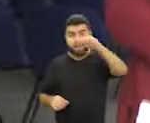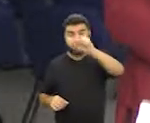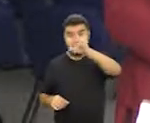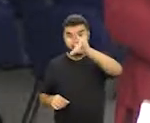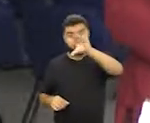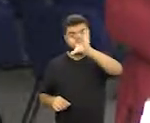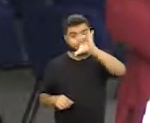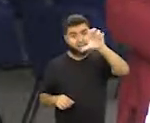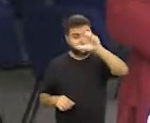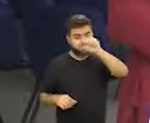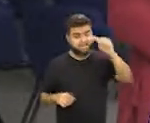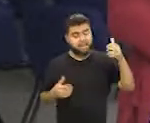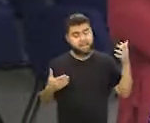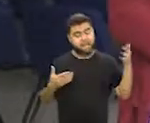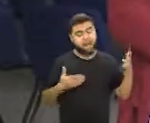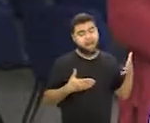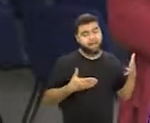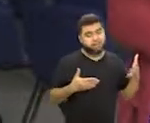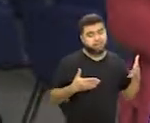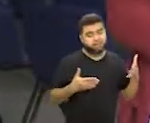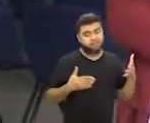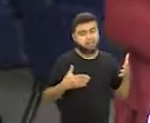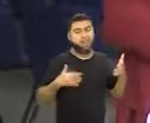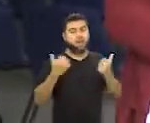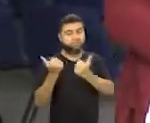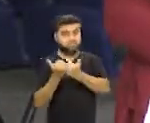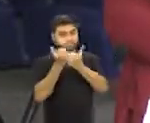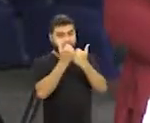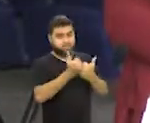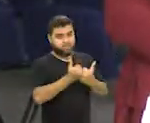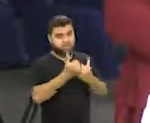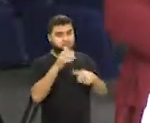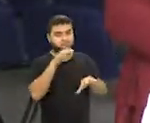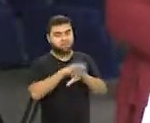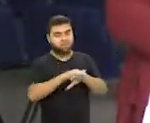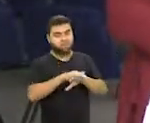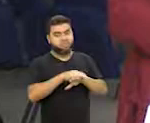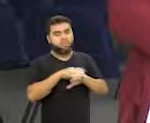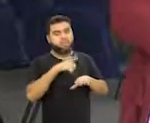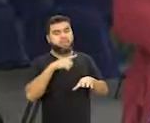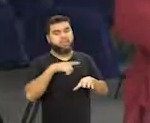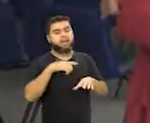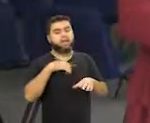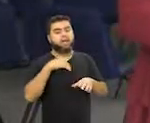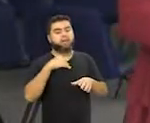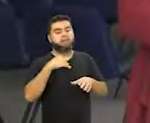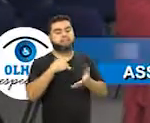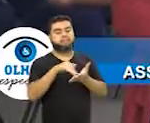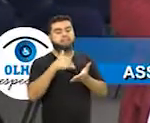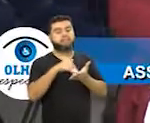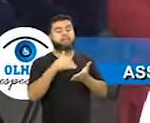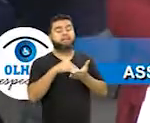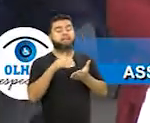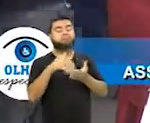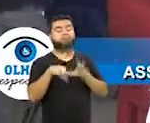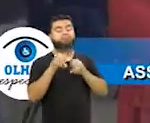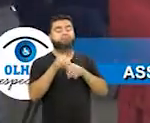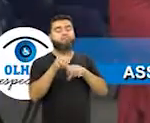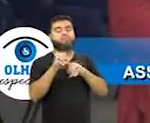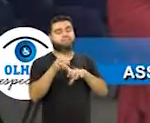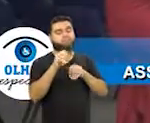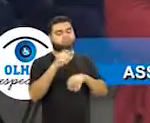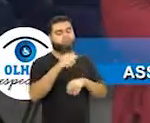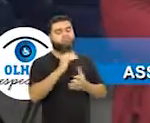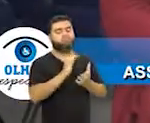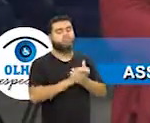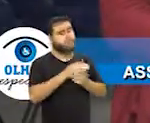Márcia Precípito, que faz parte da assessoria de inclusão da Secretaria da Educação, né? E